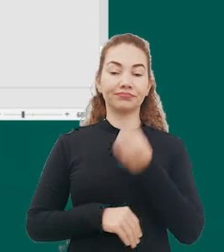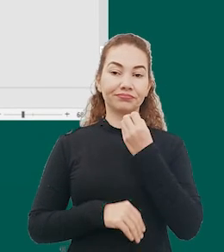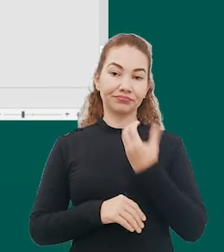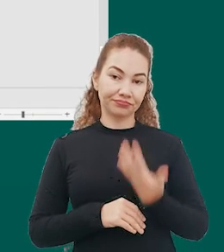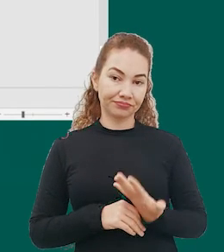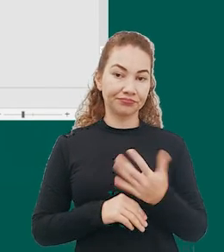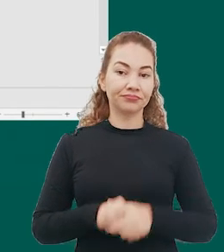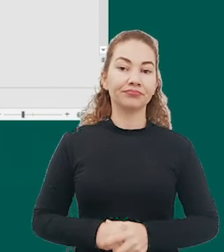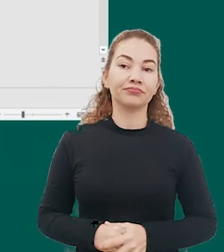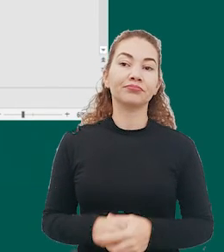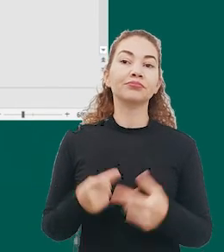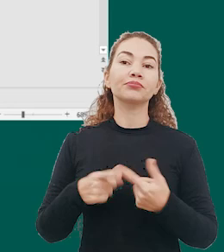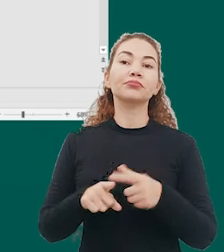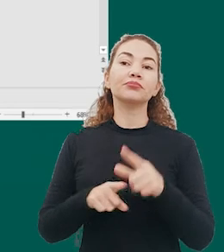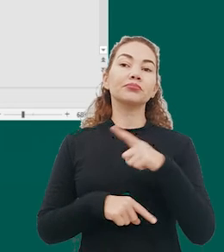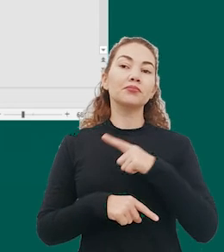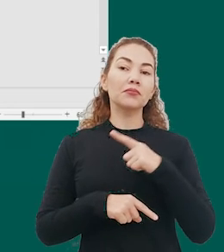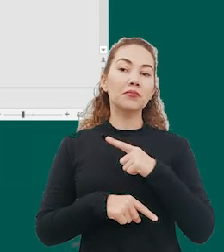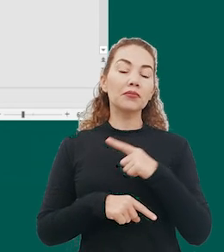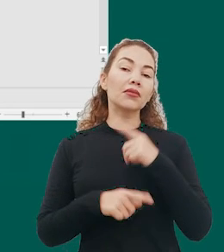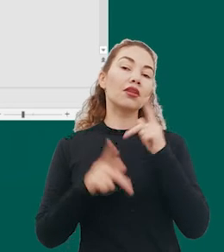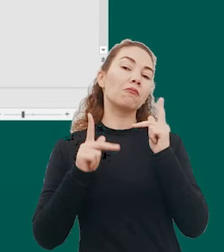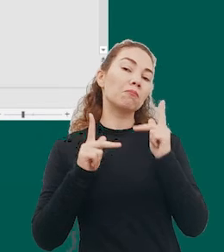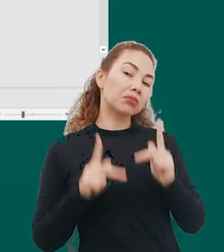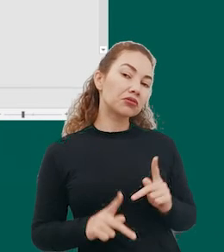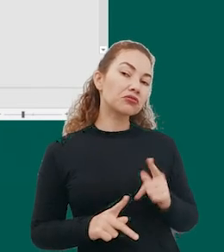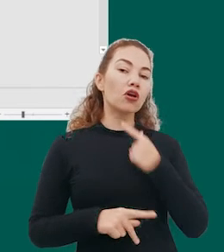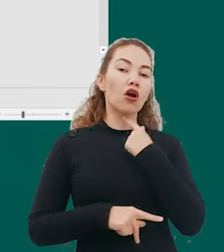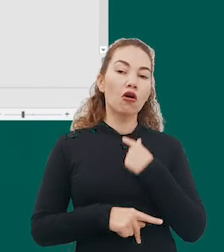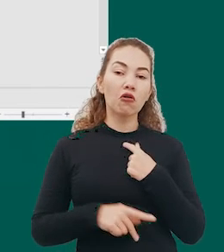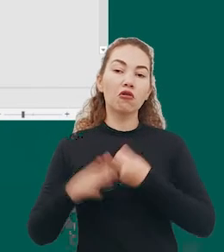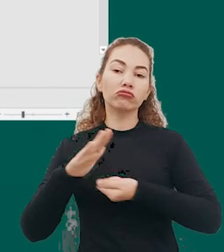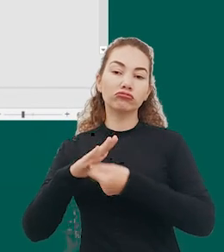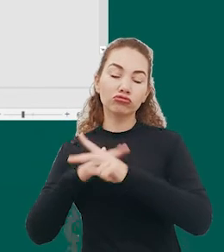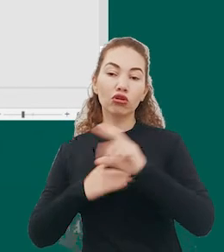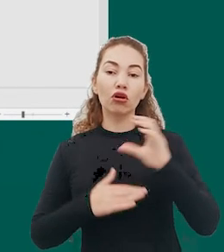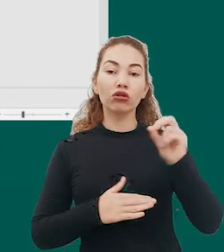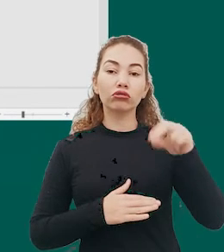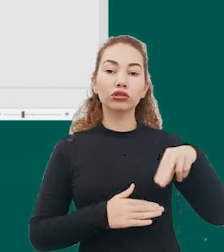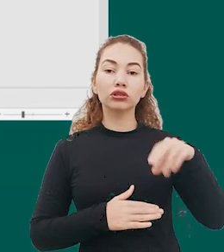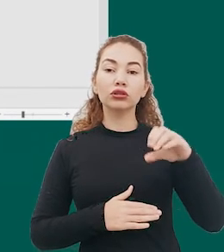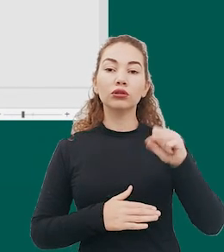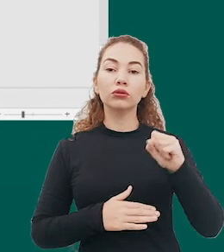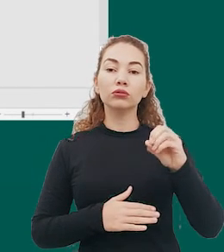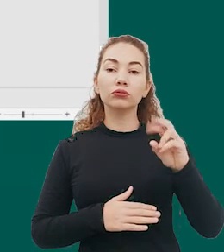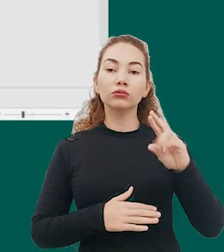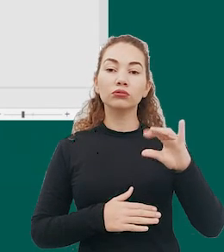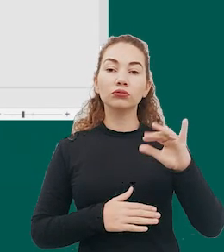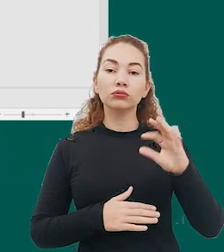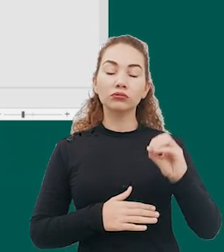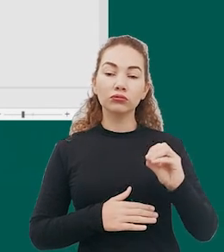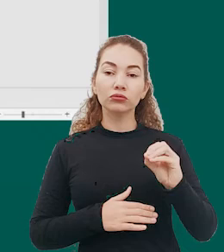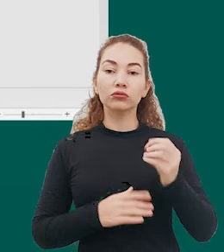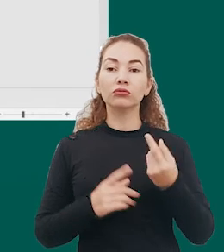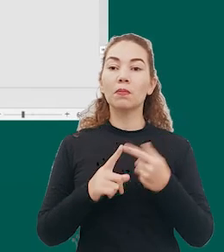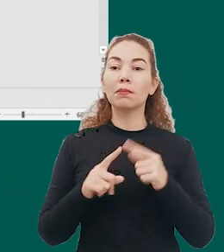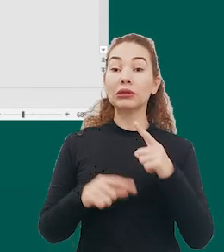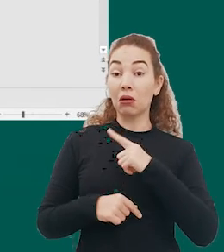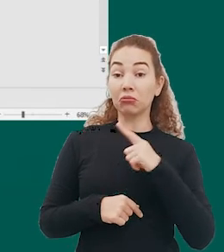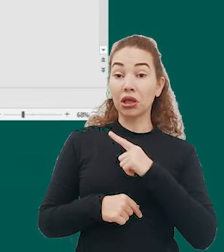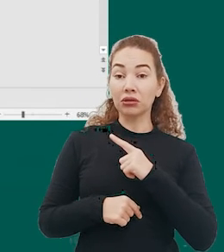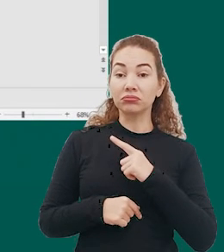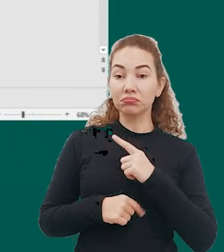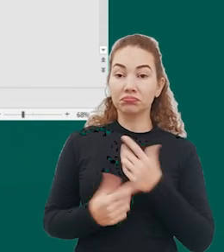Bom, mas eu sou uma pessoa que gosto de aplicar em consórcio, certo? E eu tenho